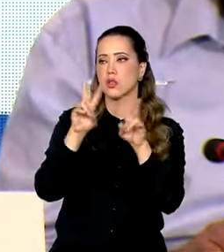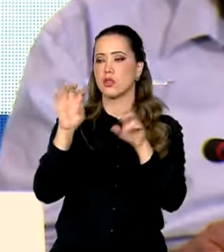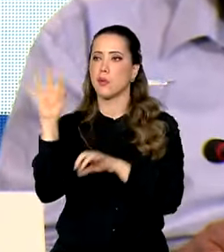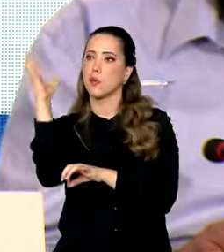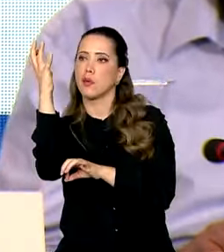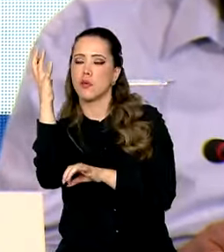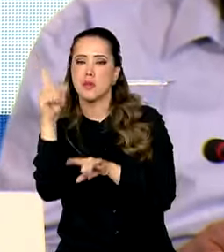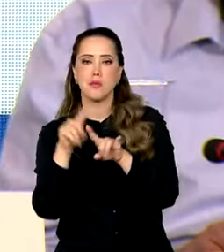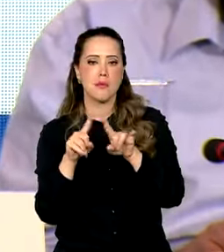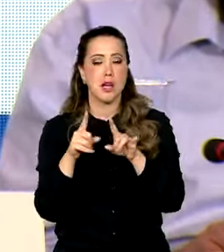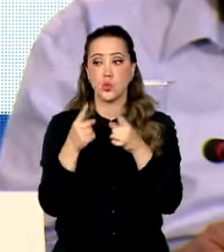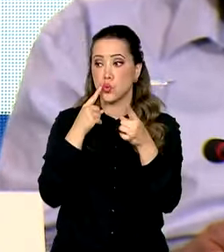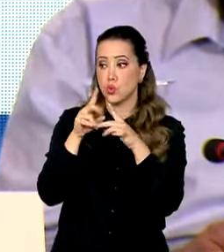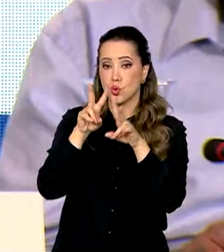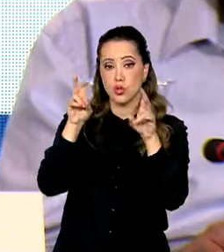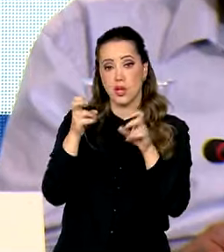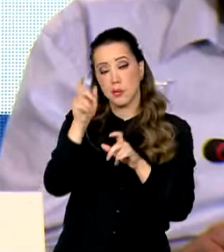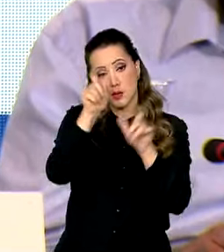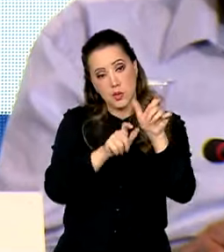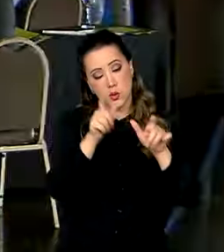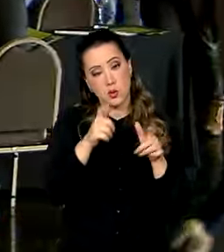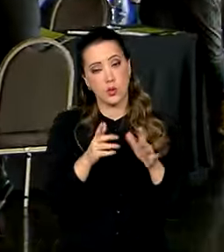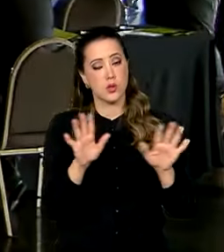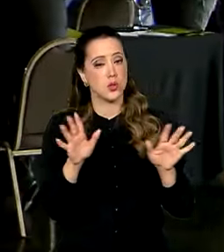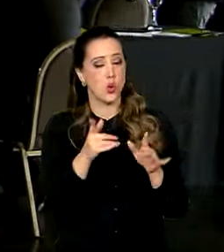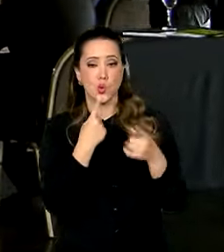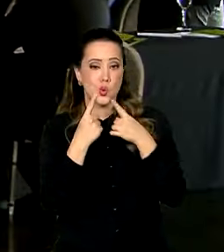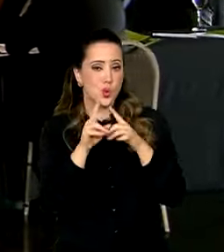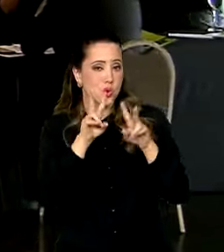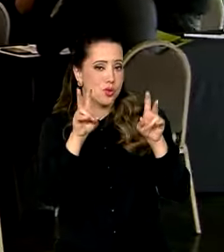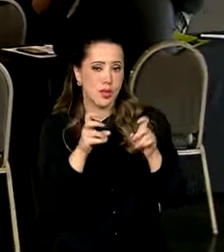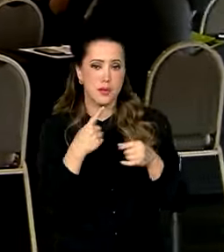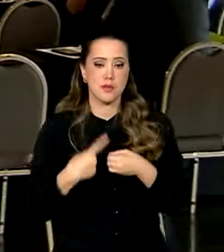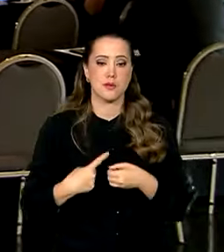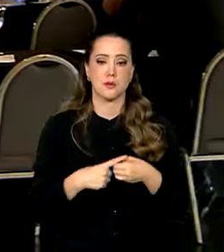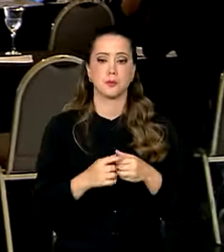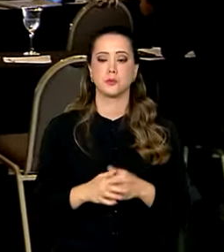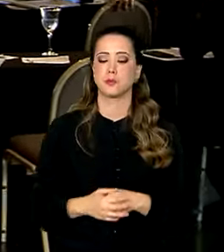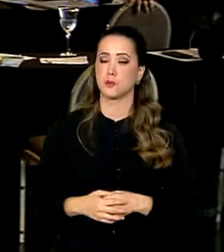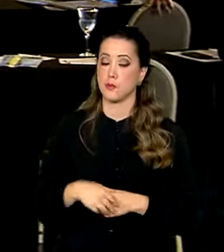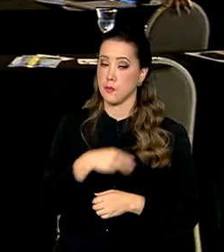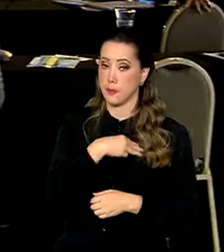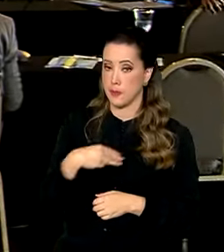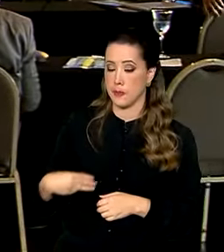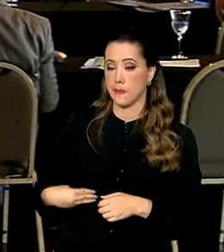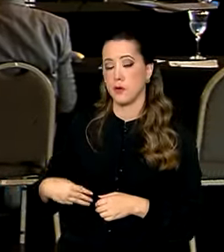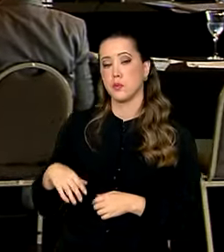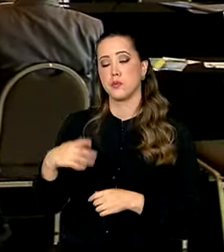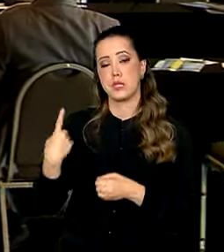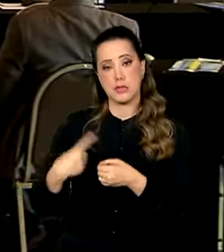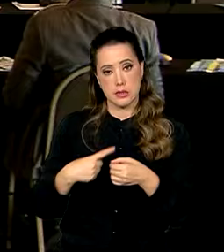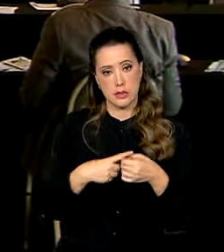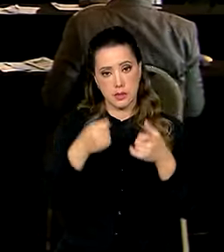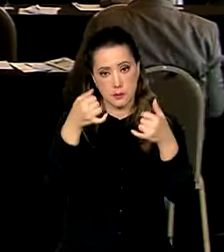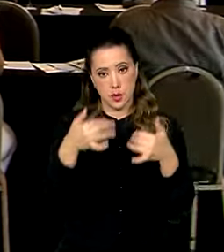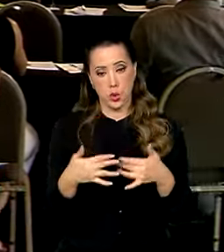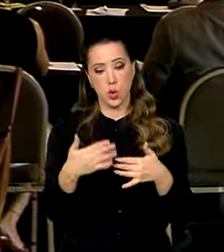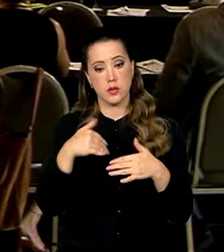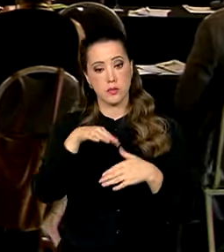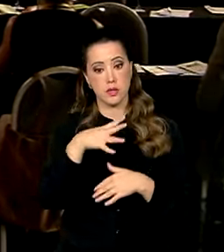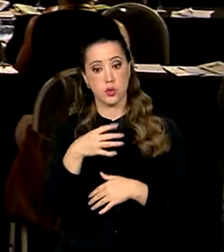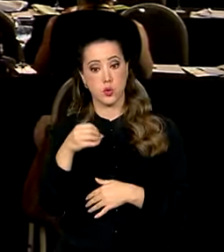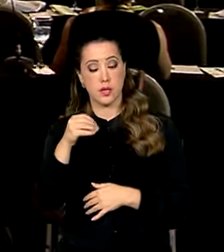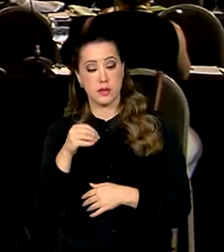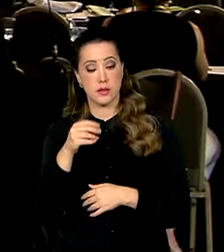sem discutir as pessoas, sem discutir as cidades. O ministro das Cidades confirmou aos mais de 400 prefeitos que